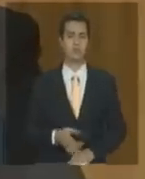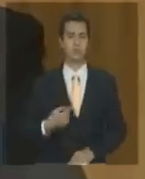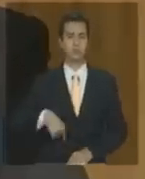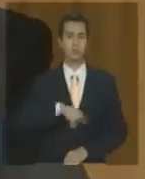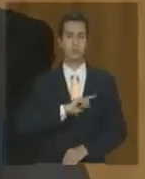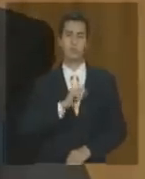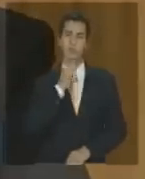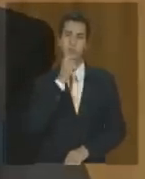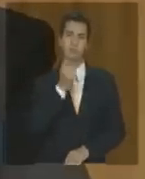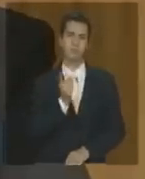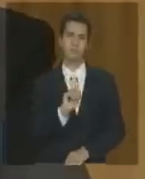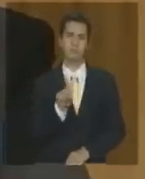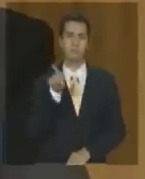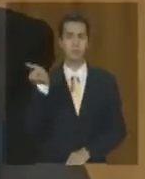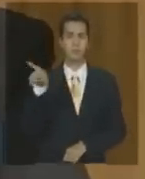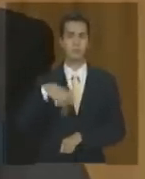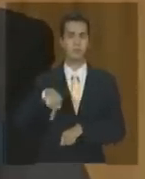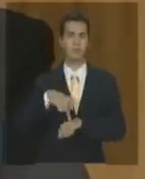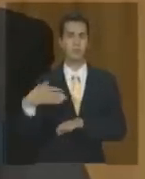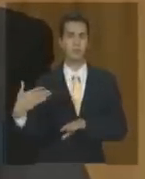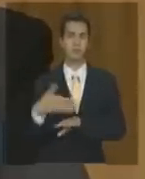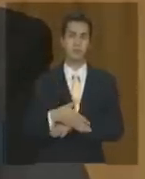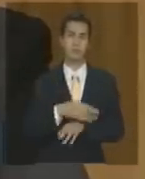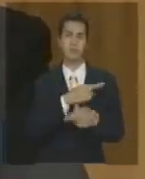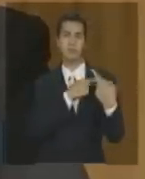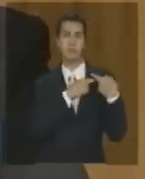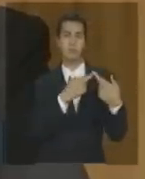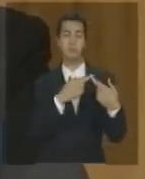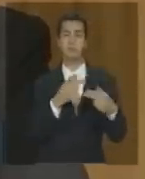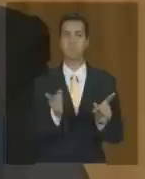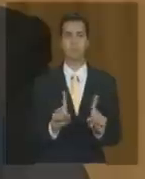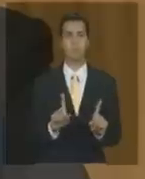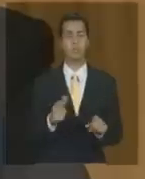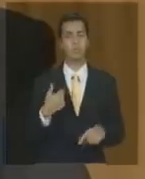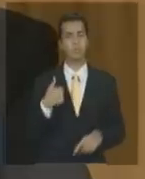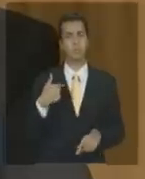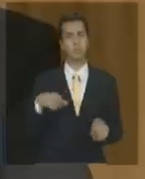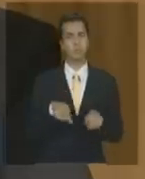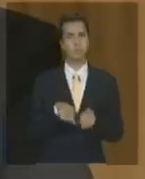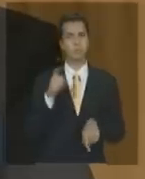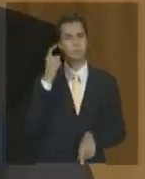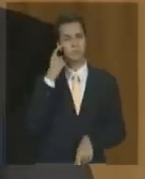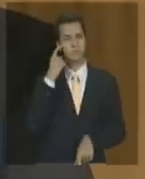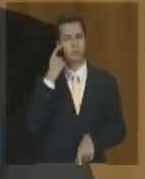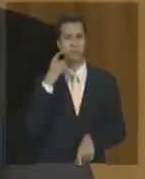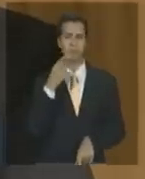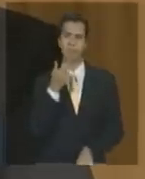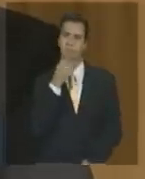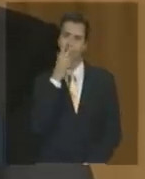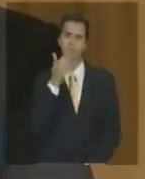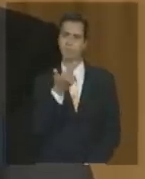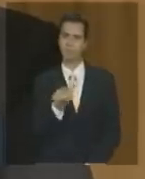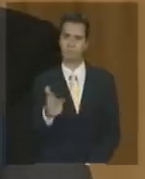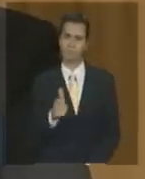de ter uma representação naquele país até agora, e eu duvido que nós tenhamos, mas em termos